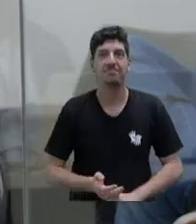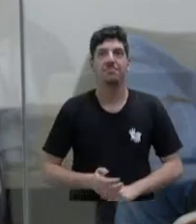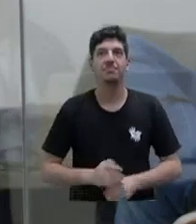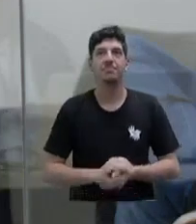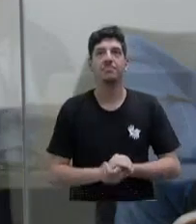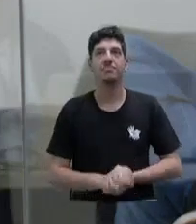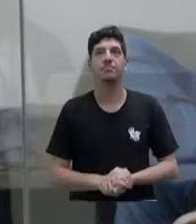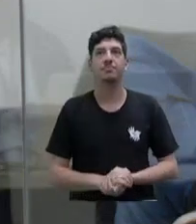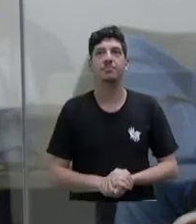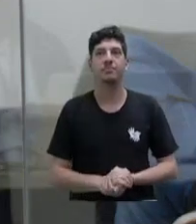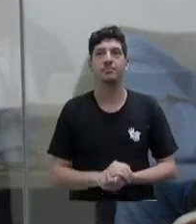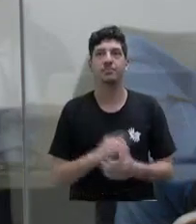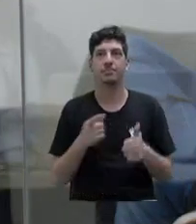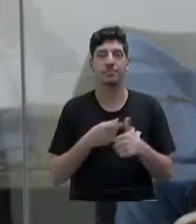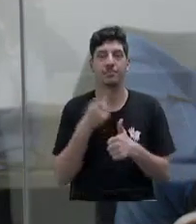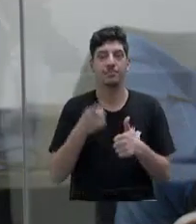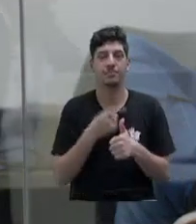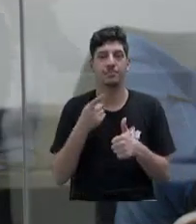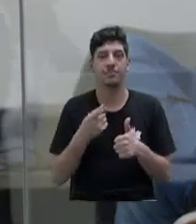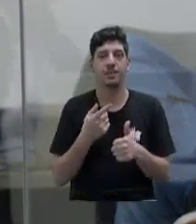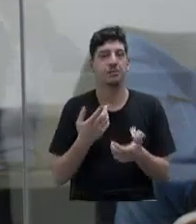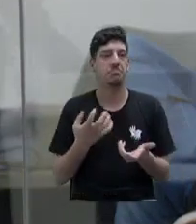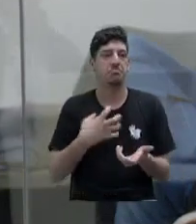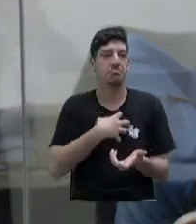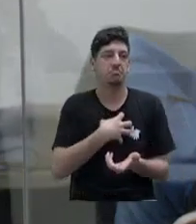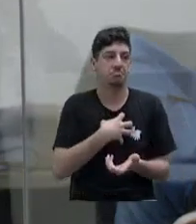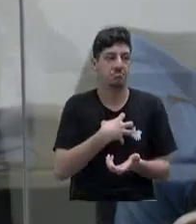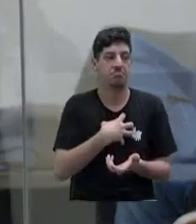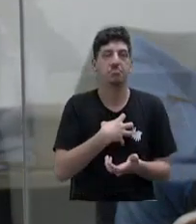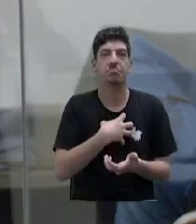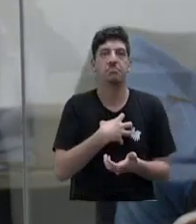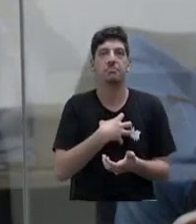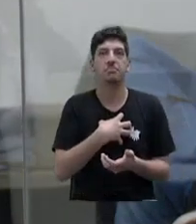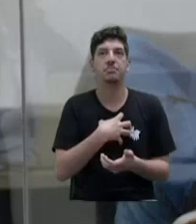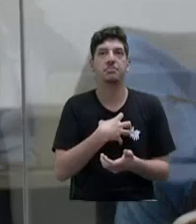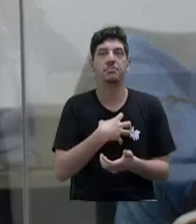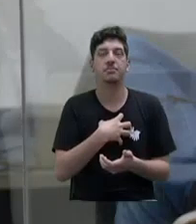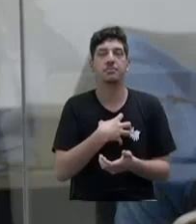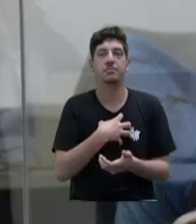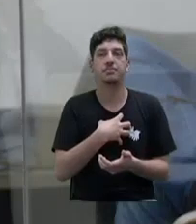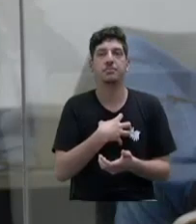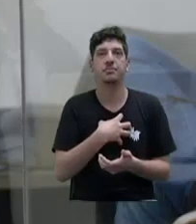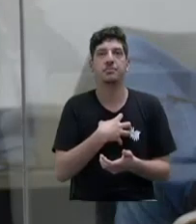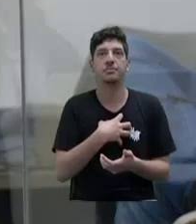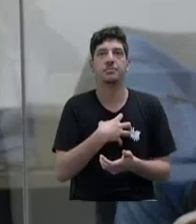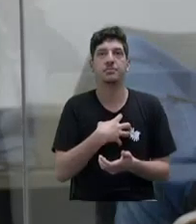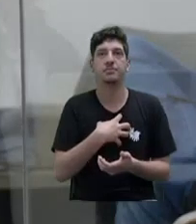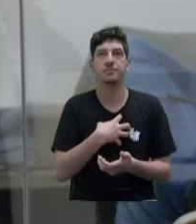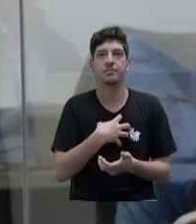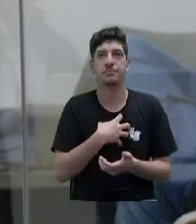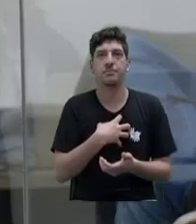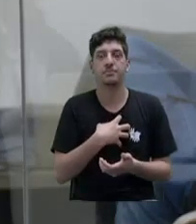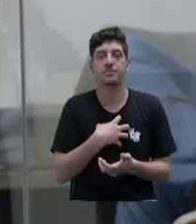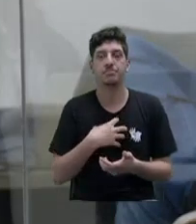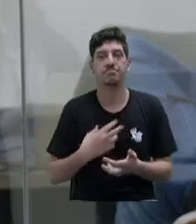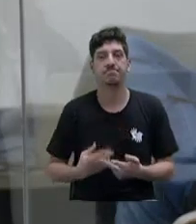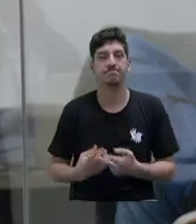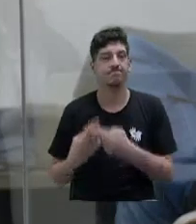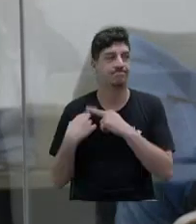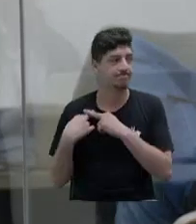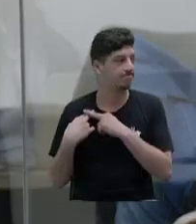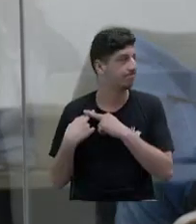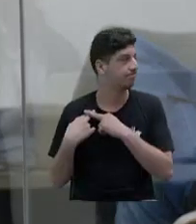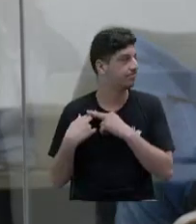Primeiramente, eu me sinto no dever